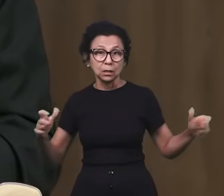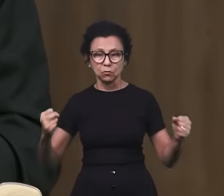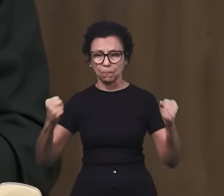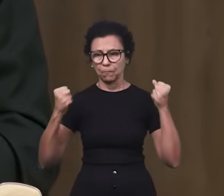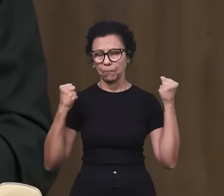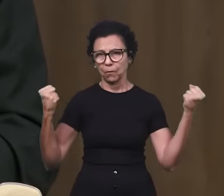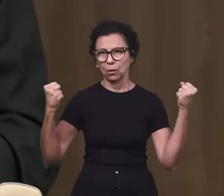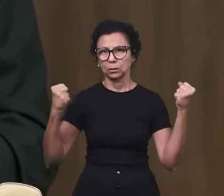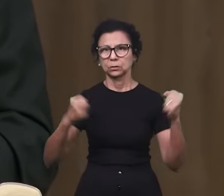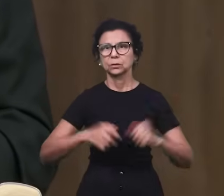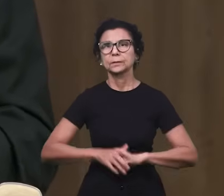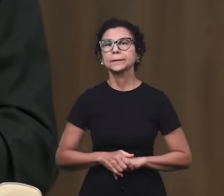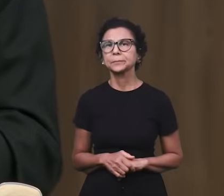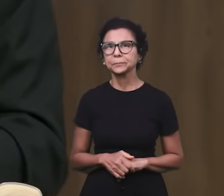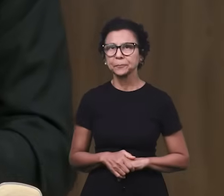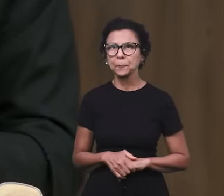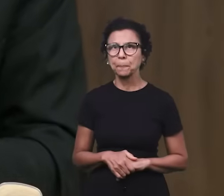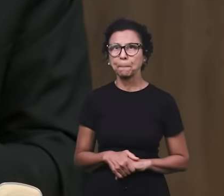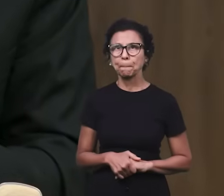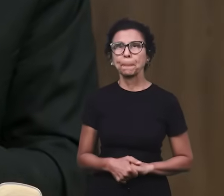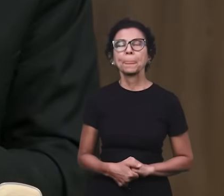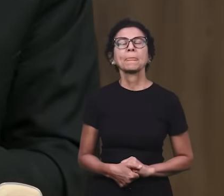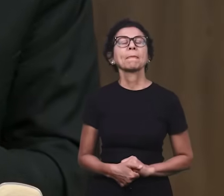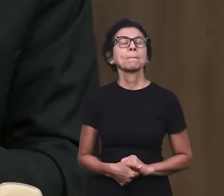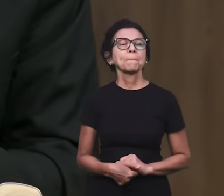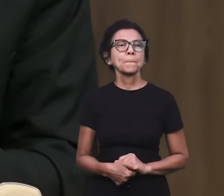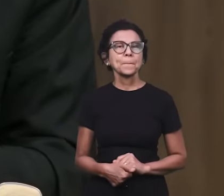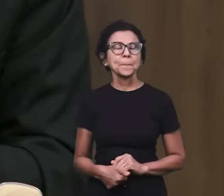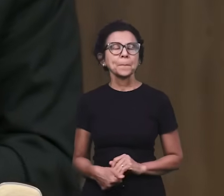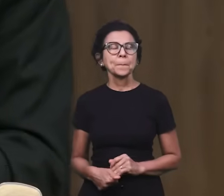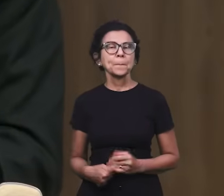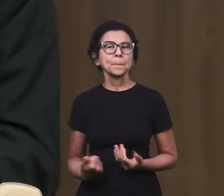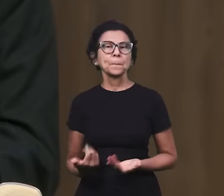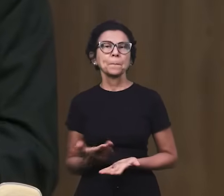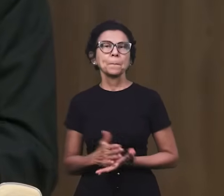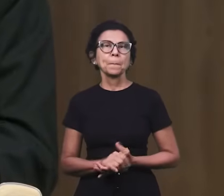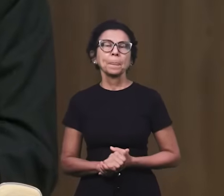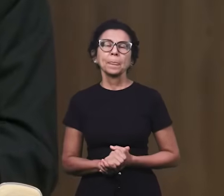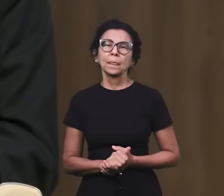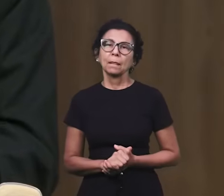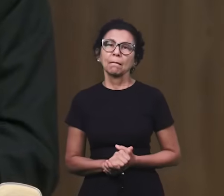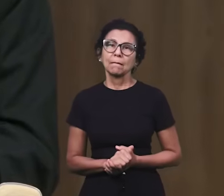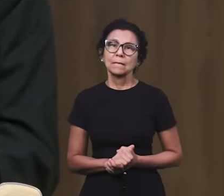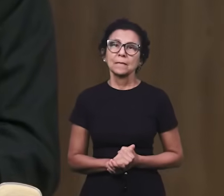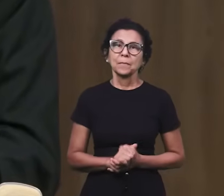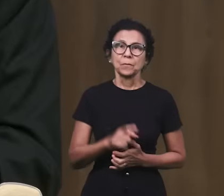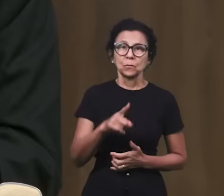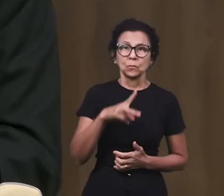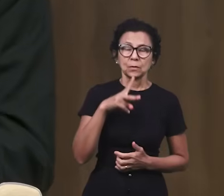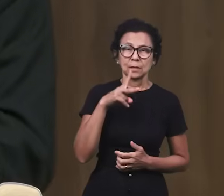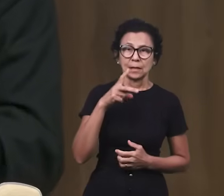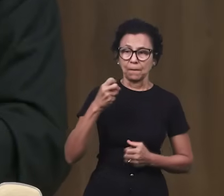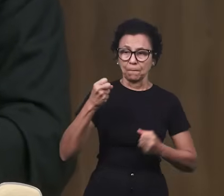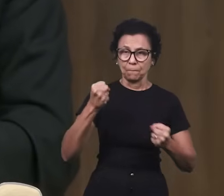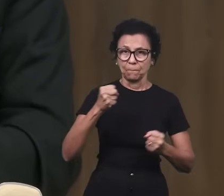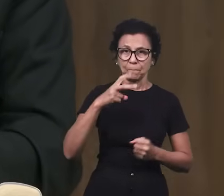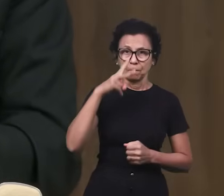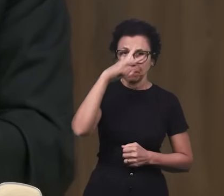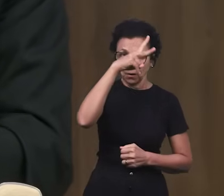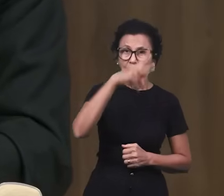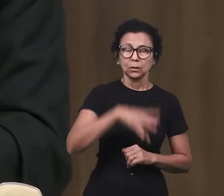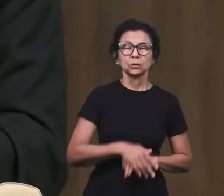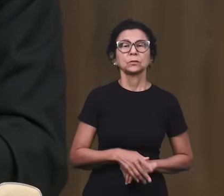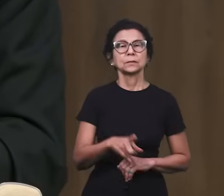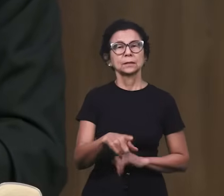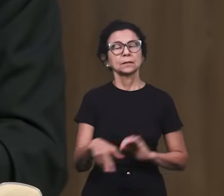tribo de Dan. Exatamente. Todos os maridos devem ser, nesse sentido, da tribo de Dan. As